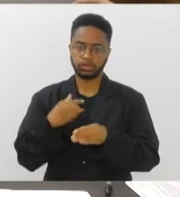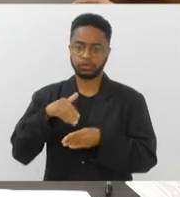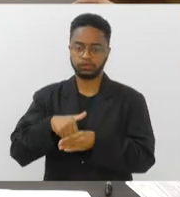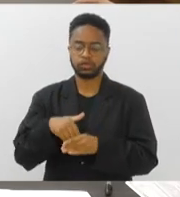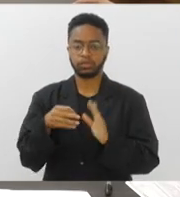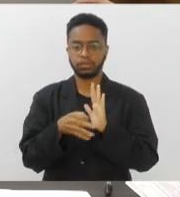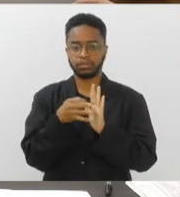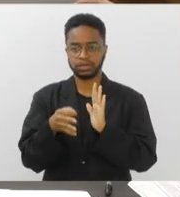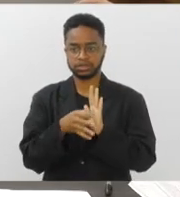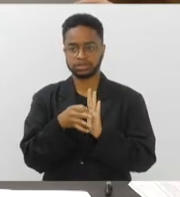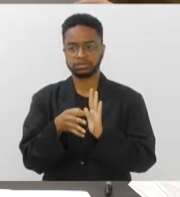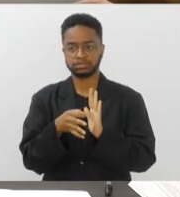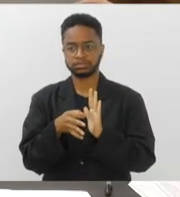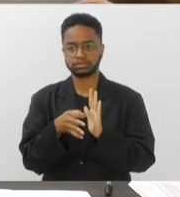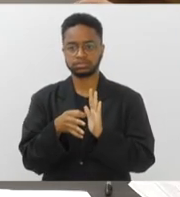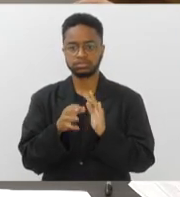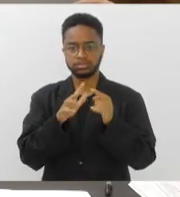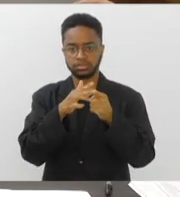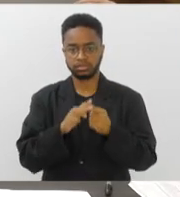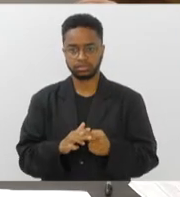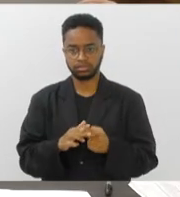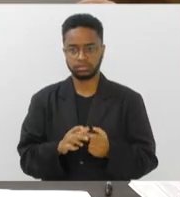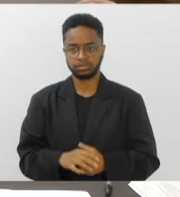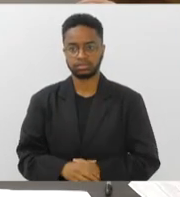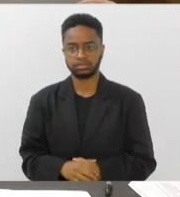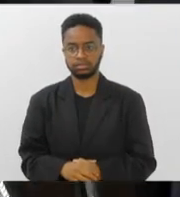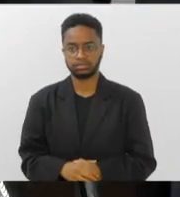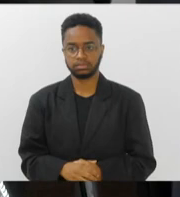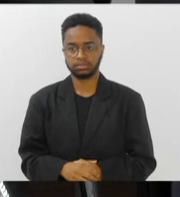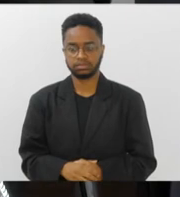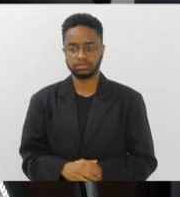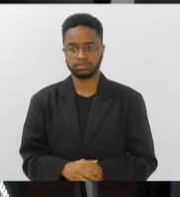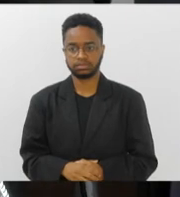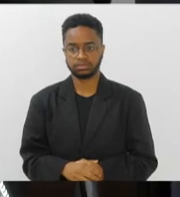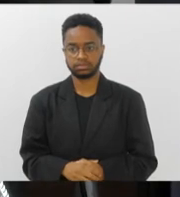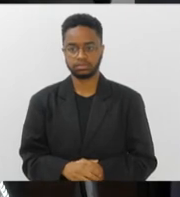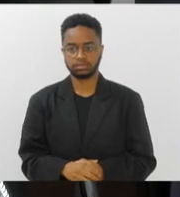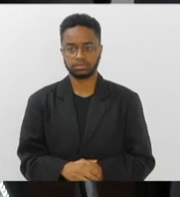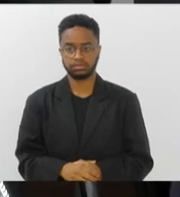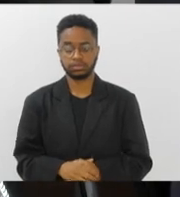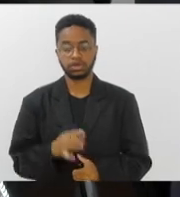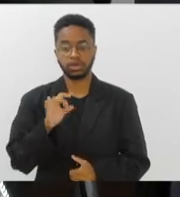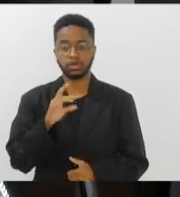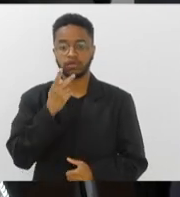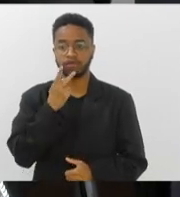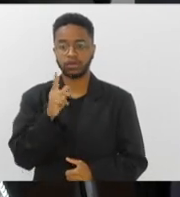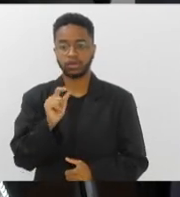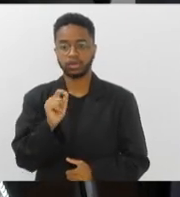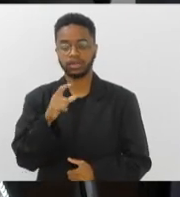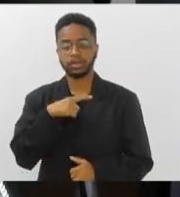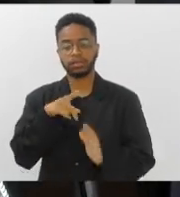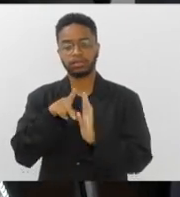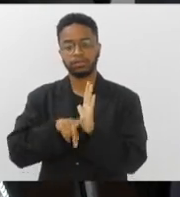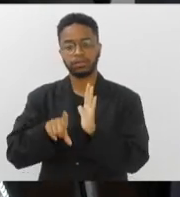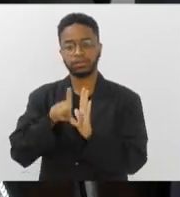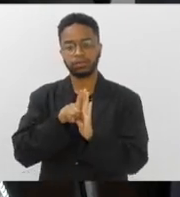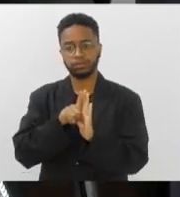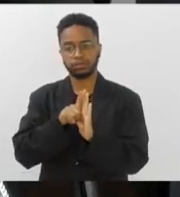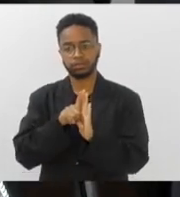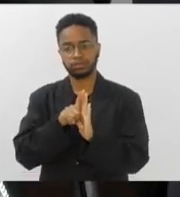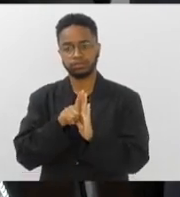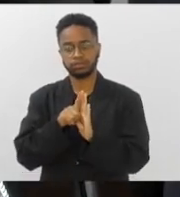parecer retificado. Está certo. Só para mencionar que tem um projeto de lei